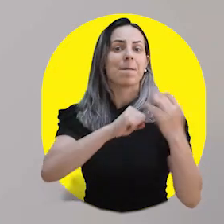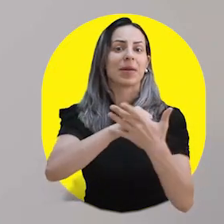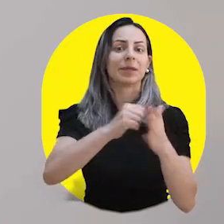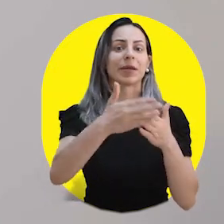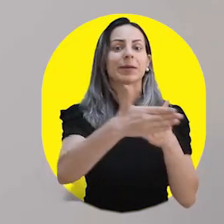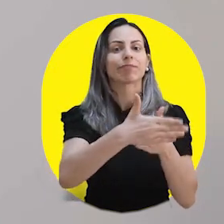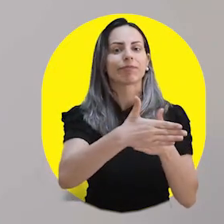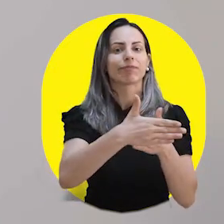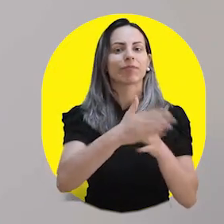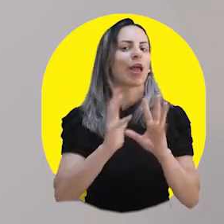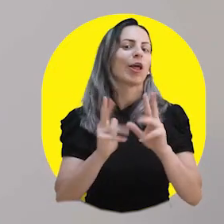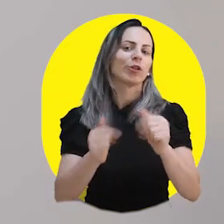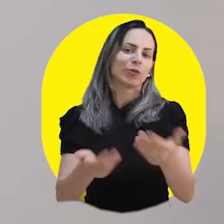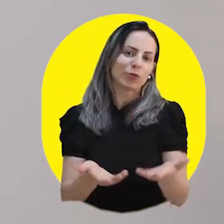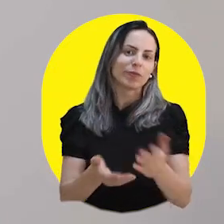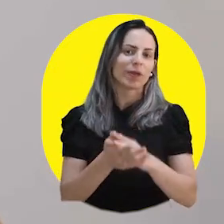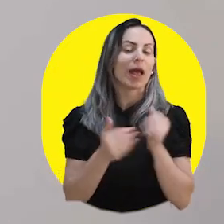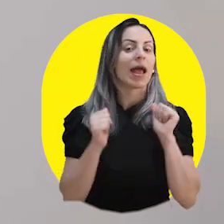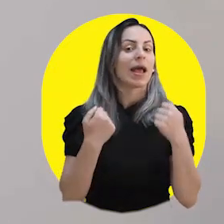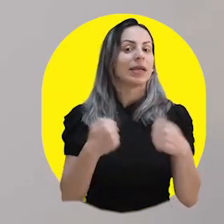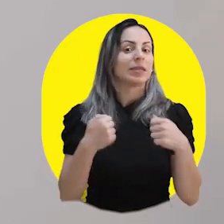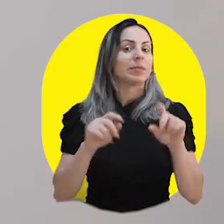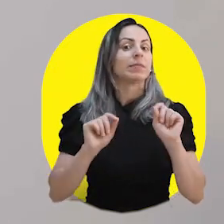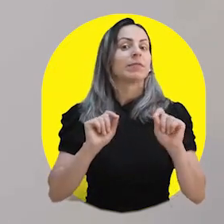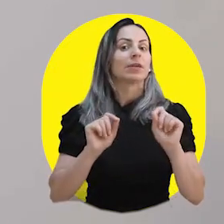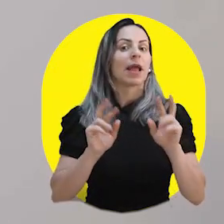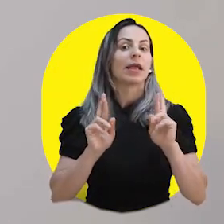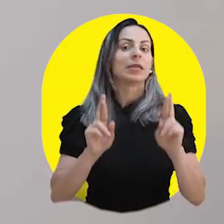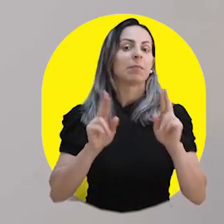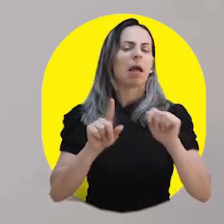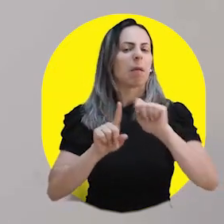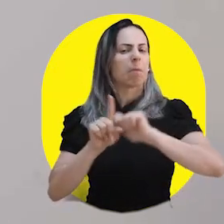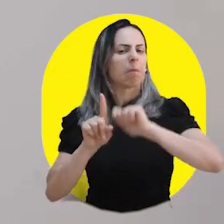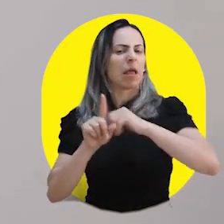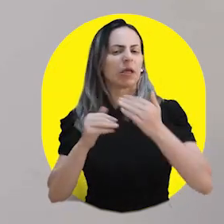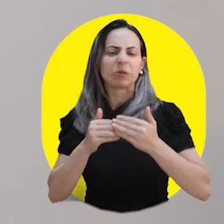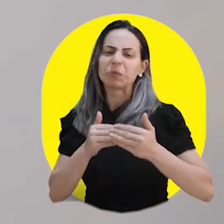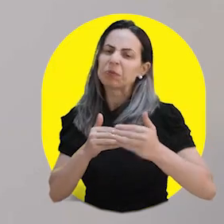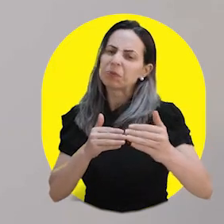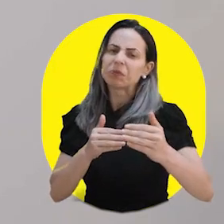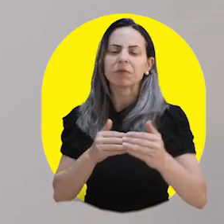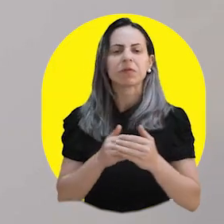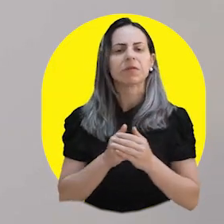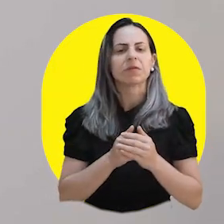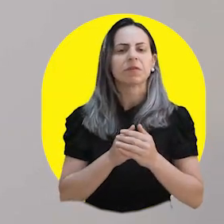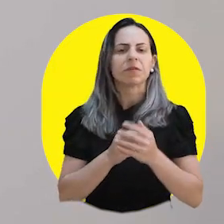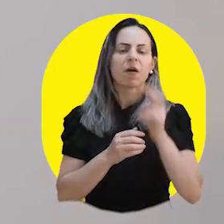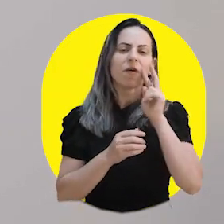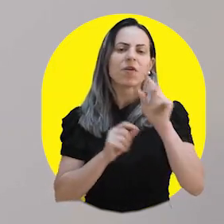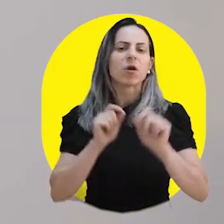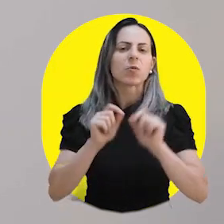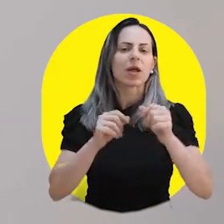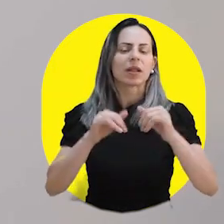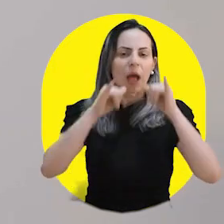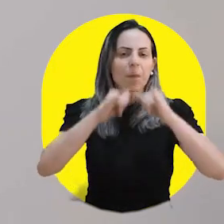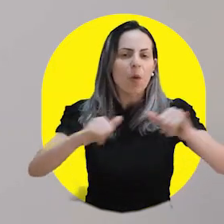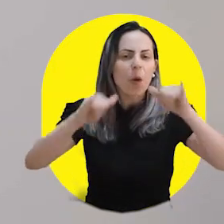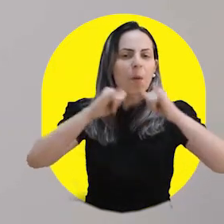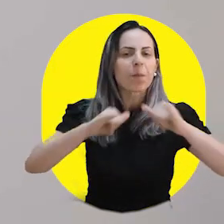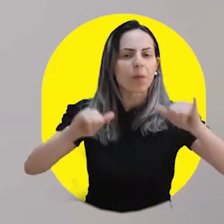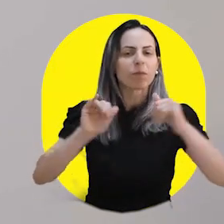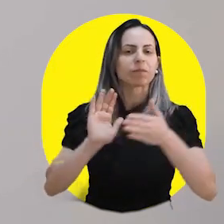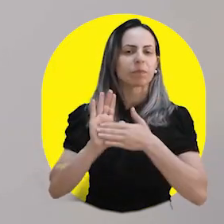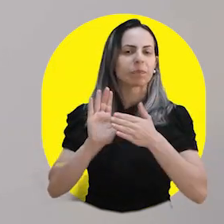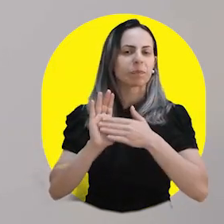né? E aí nós esperamos que nesses próximos dias ou meses, aí, o edital está chamando de